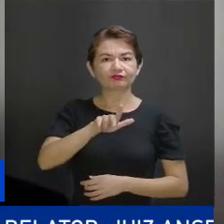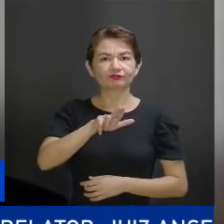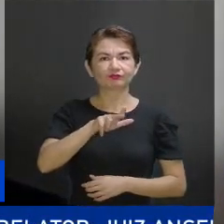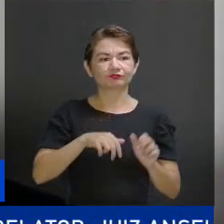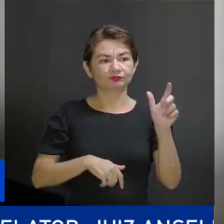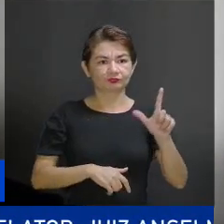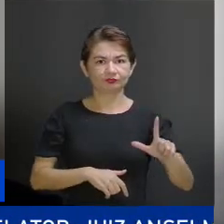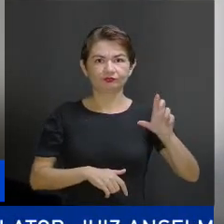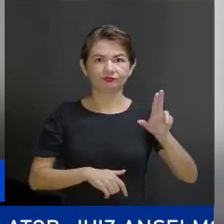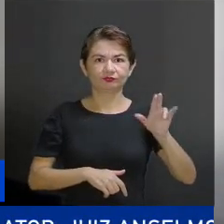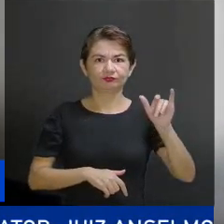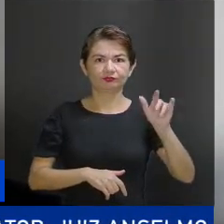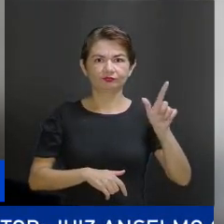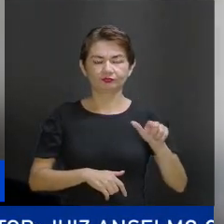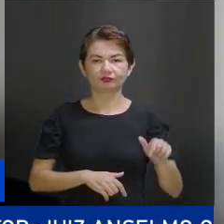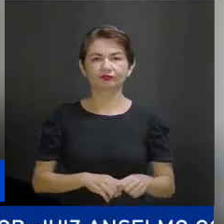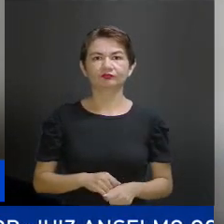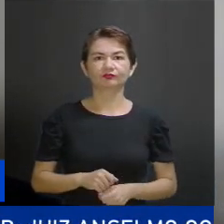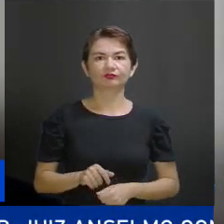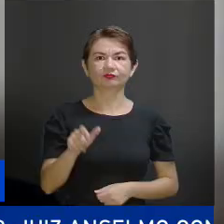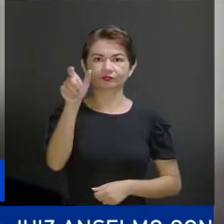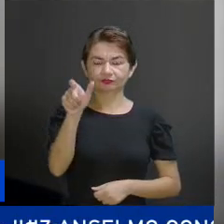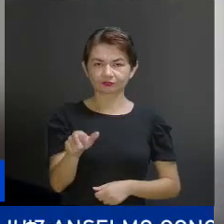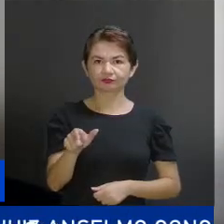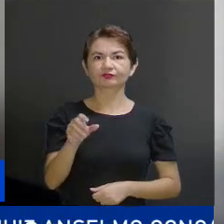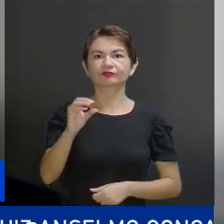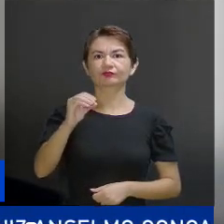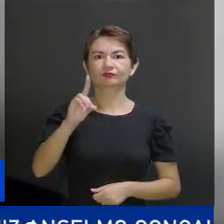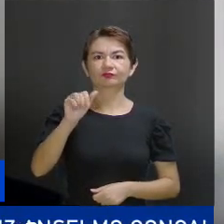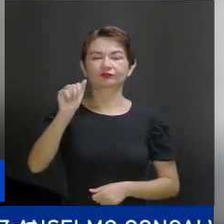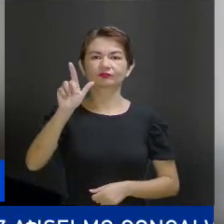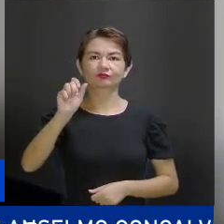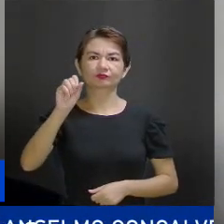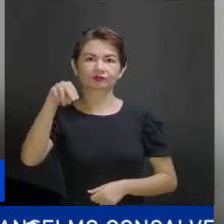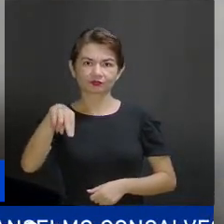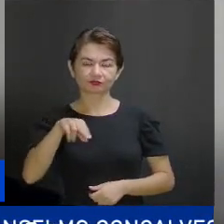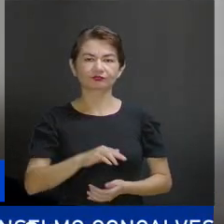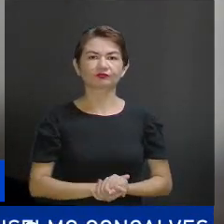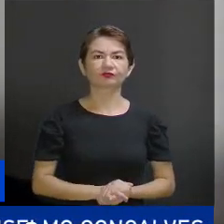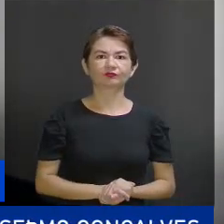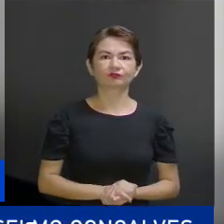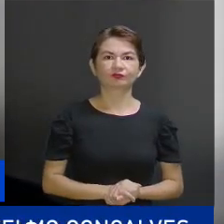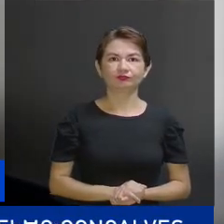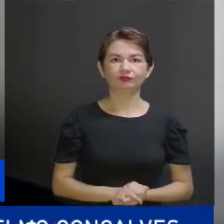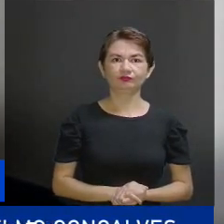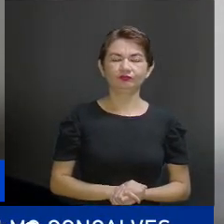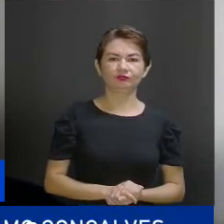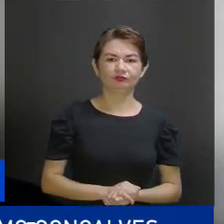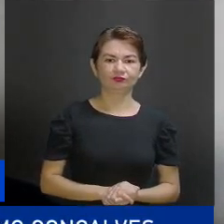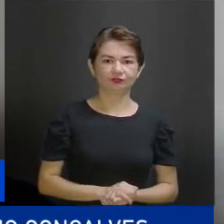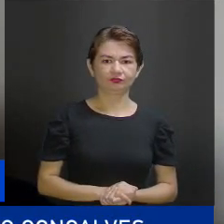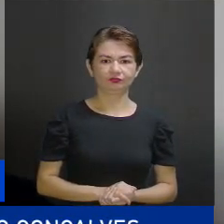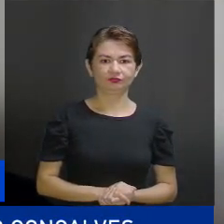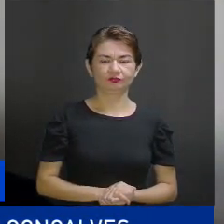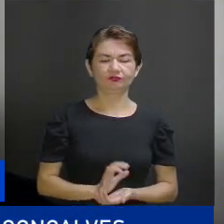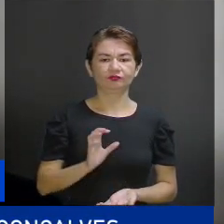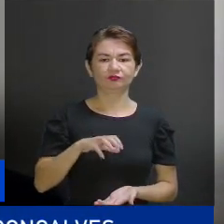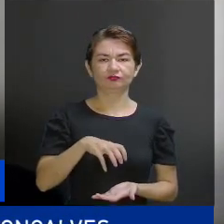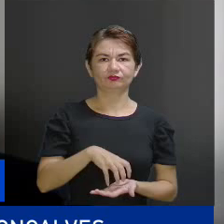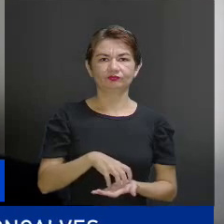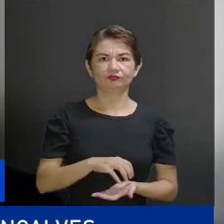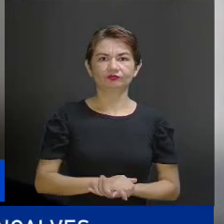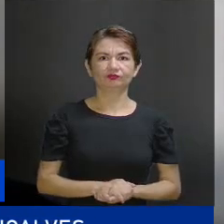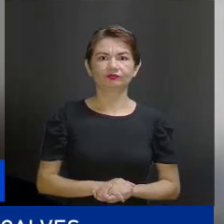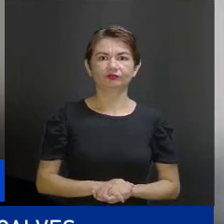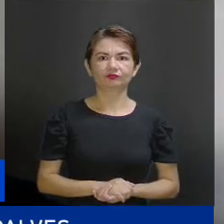Picança, em favor de Ordalan Ferreira dos Santos, contra ato do juízo das garantias, primeiro núcleo regional eleitoral